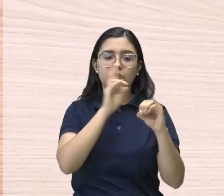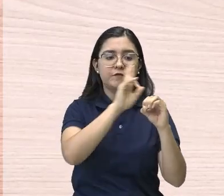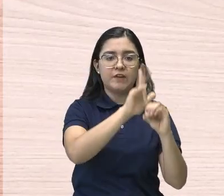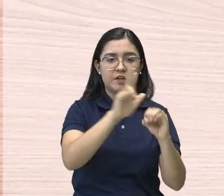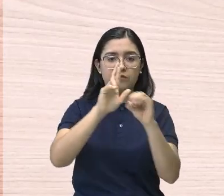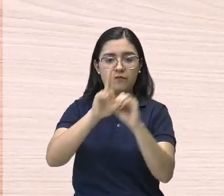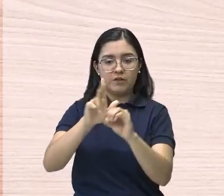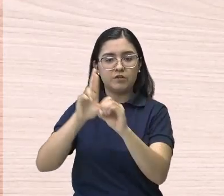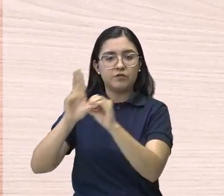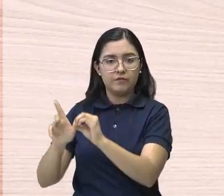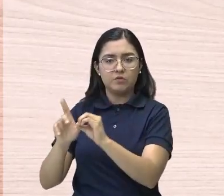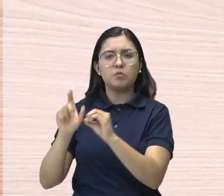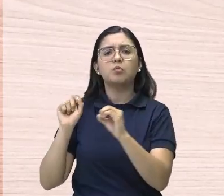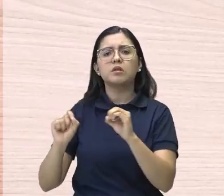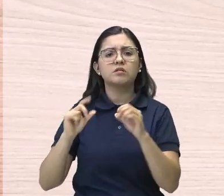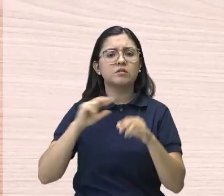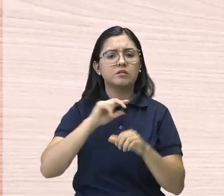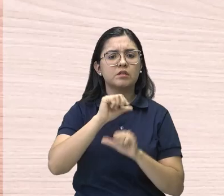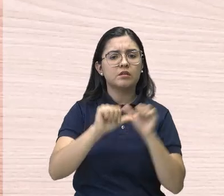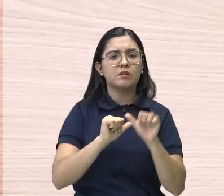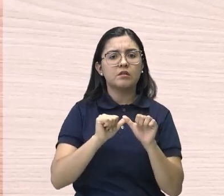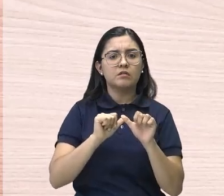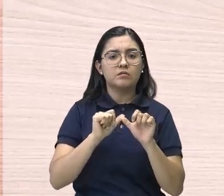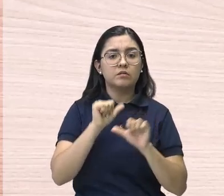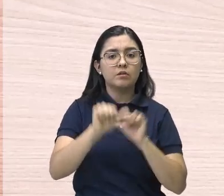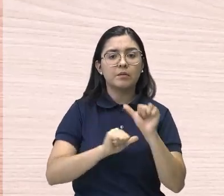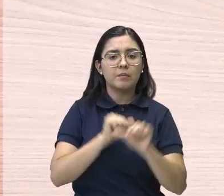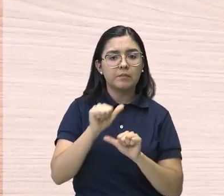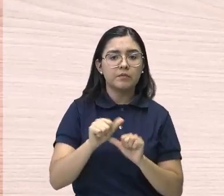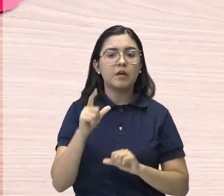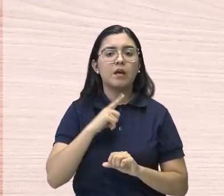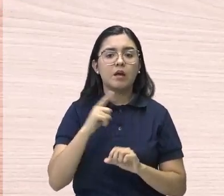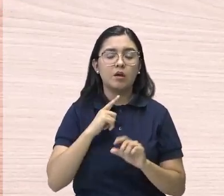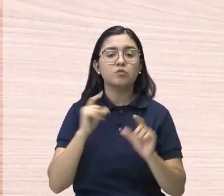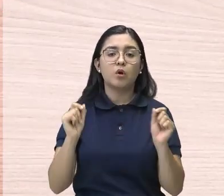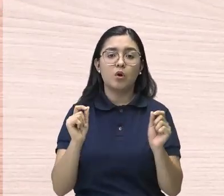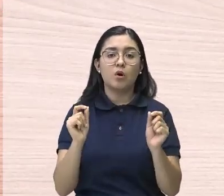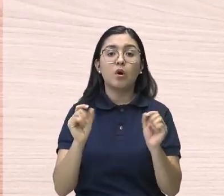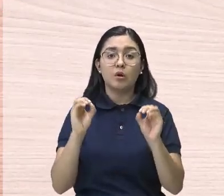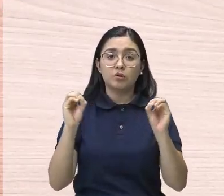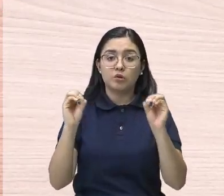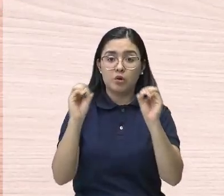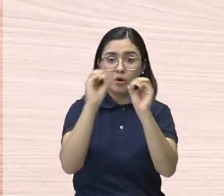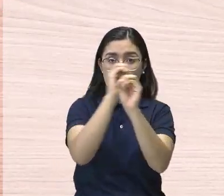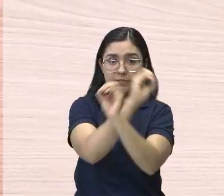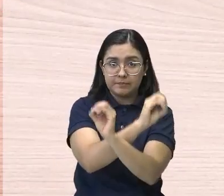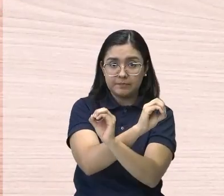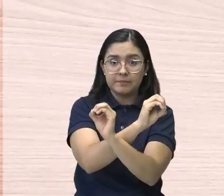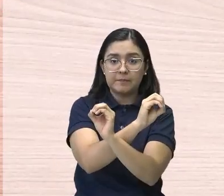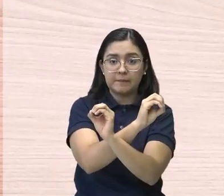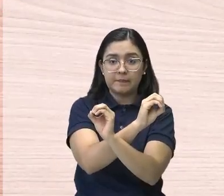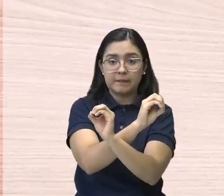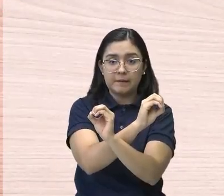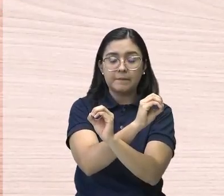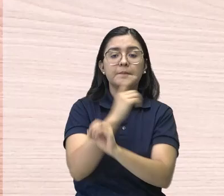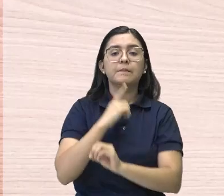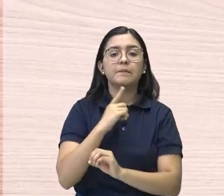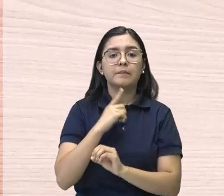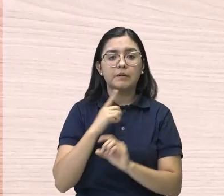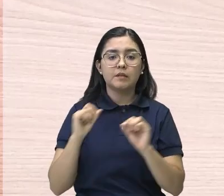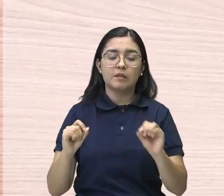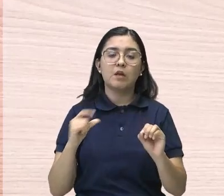diferente. E o que é permutação? Permutação é exatamente você fazer a troca para obter